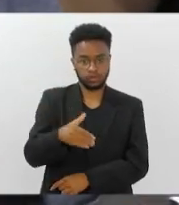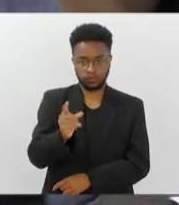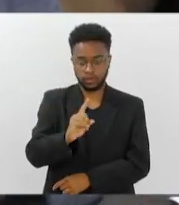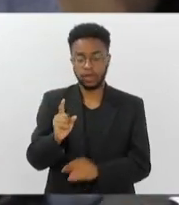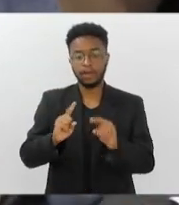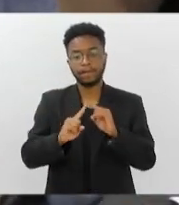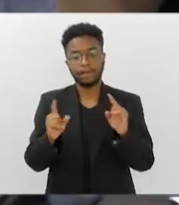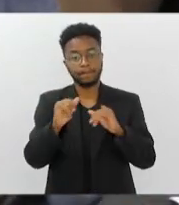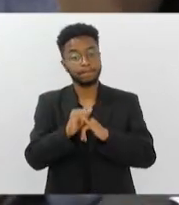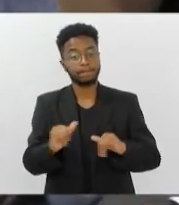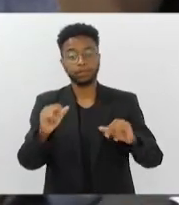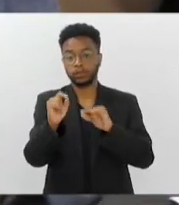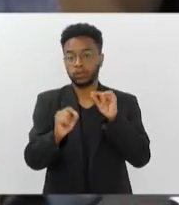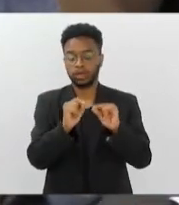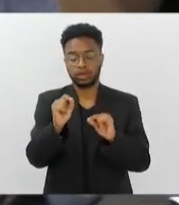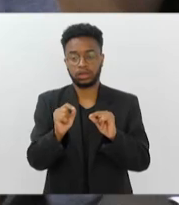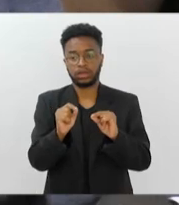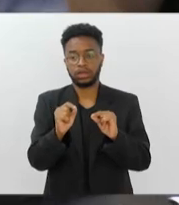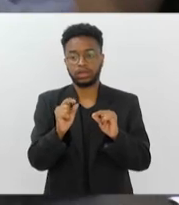que há